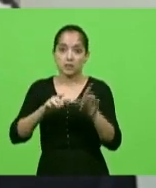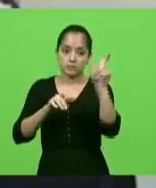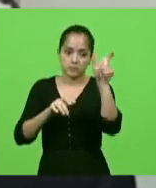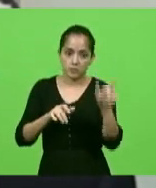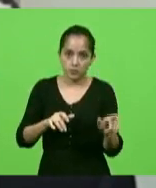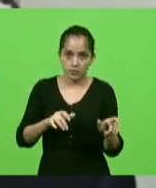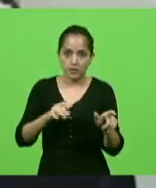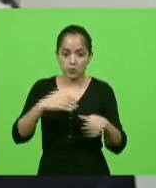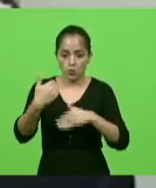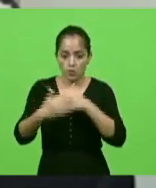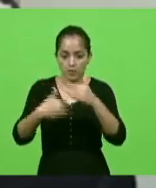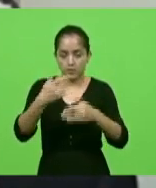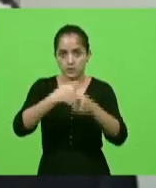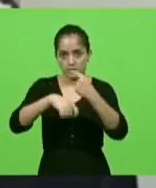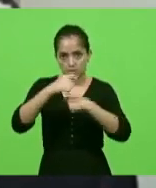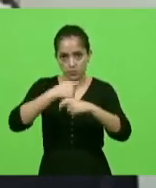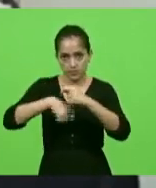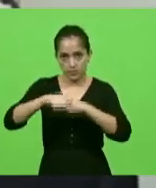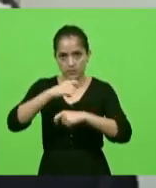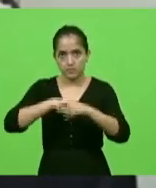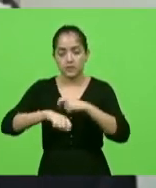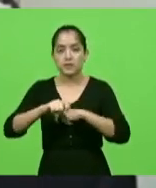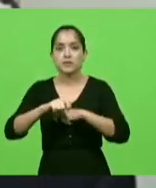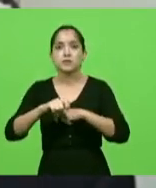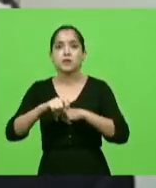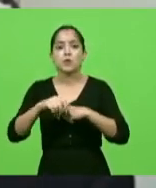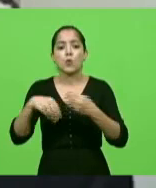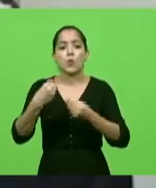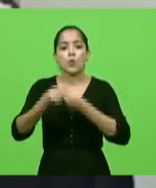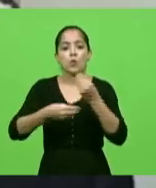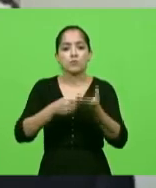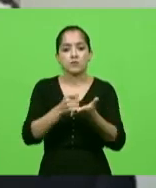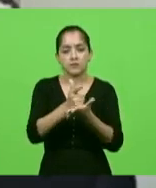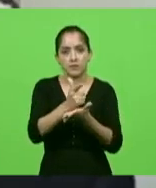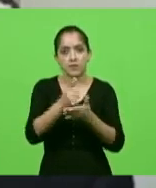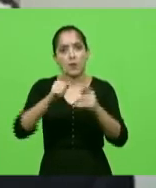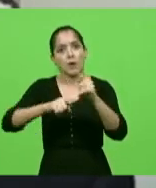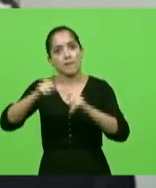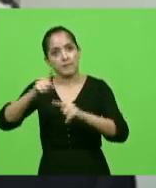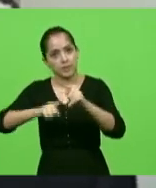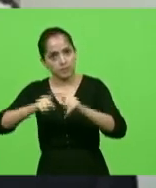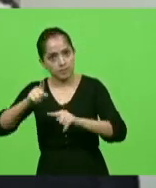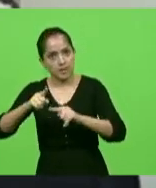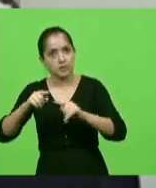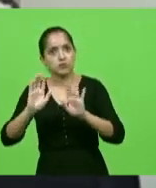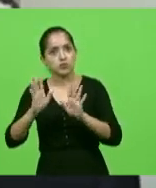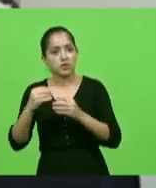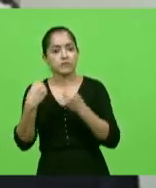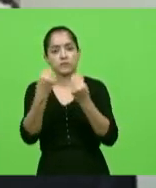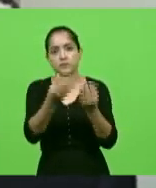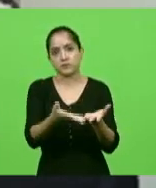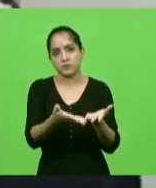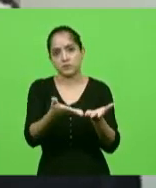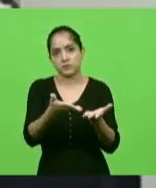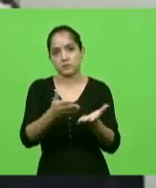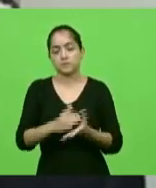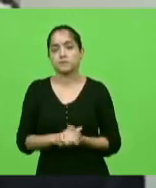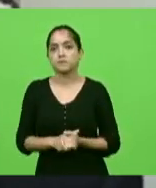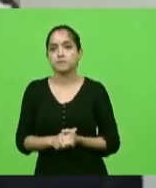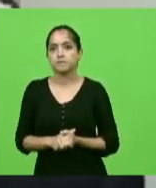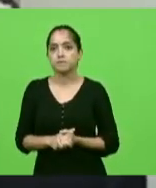processo administrativo e as condições de pagamento quilos equipamentos haviam sido entregues